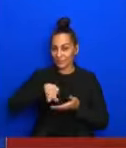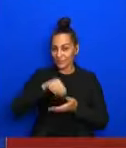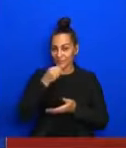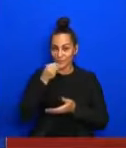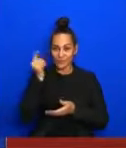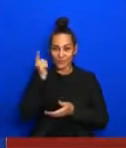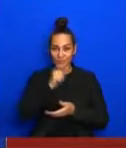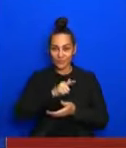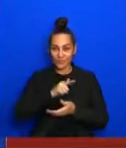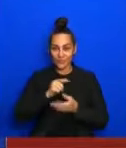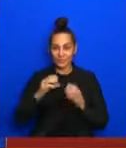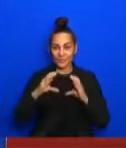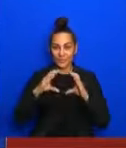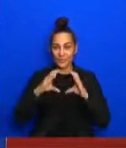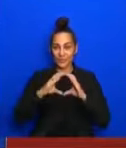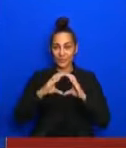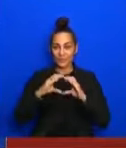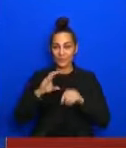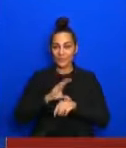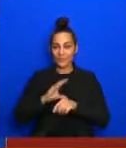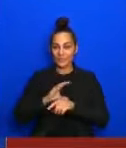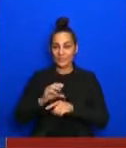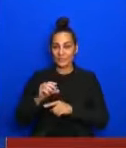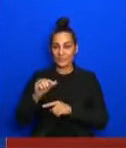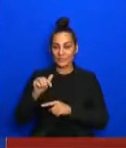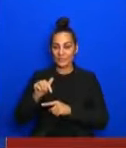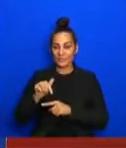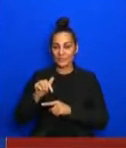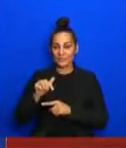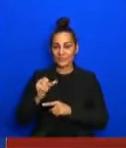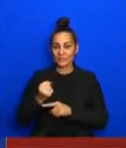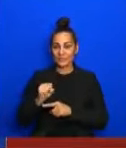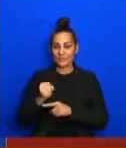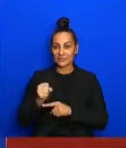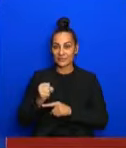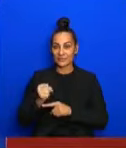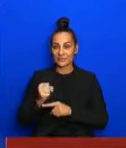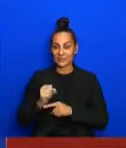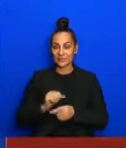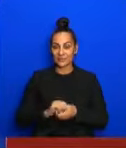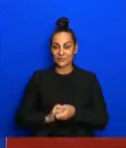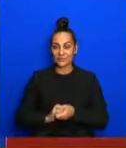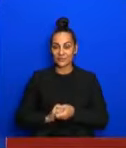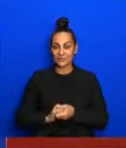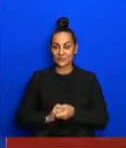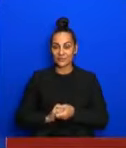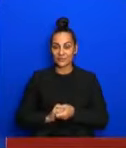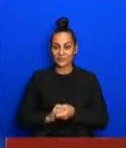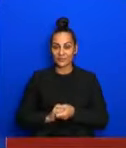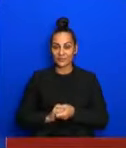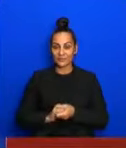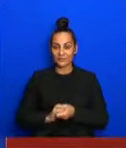muitas chances. Bola cinza, 78. Cinza, número 78.